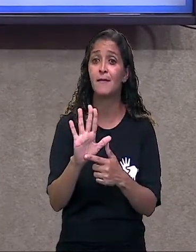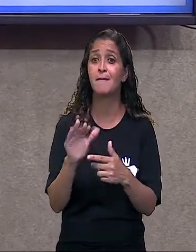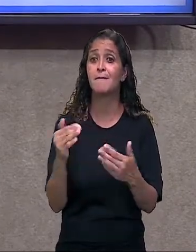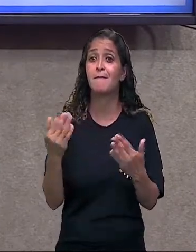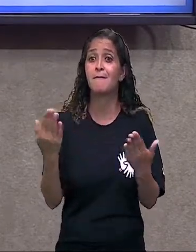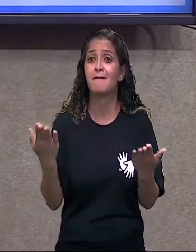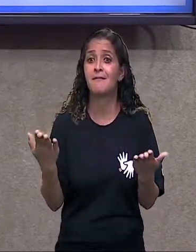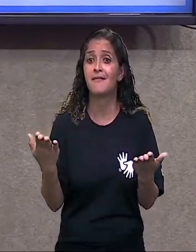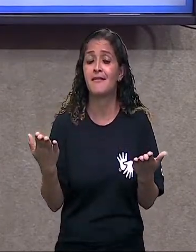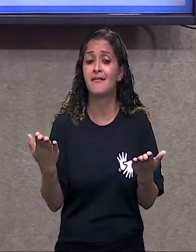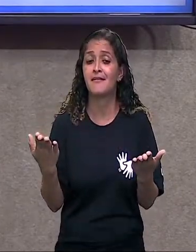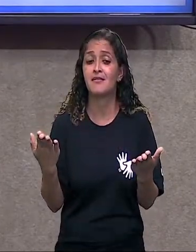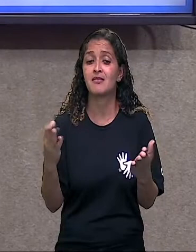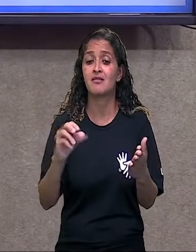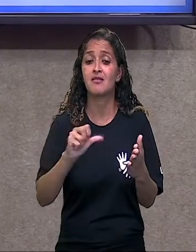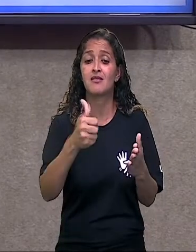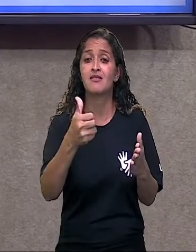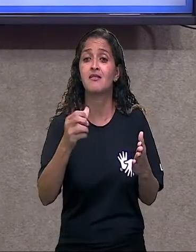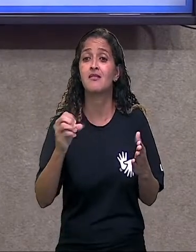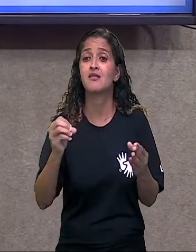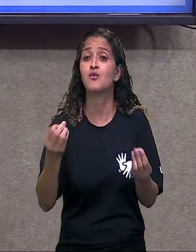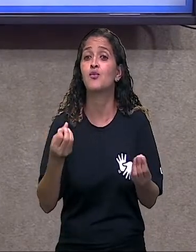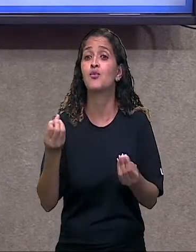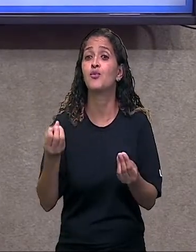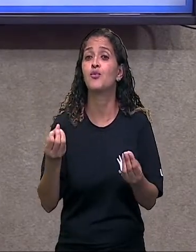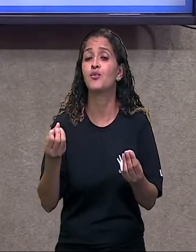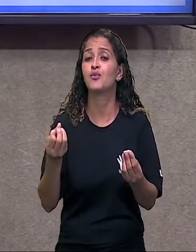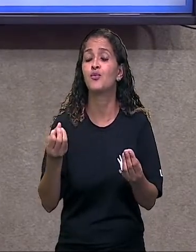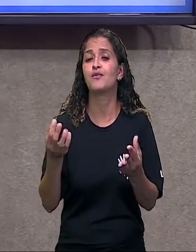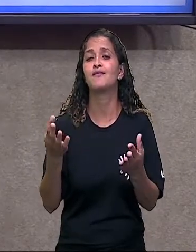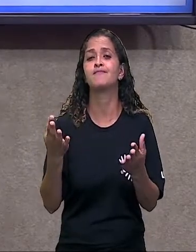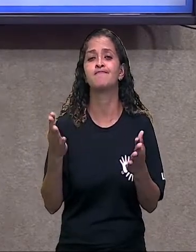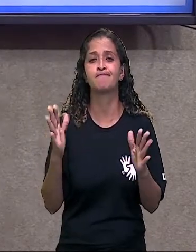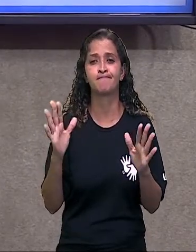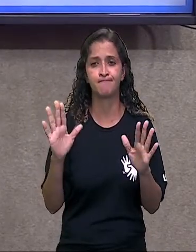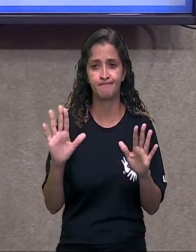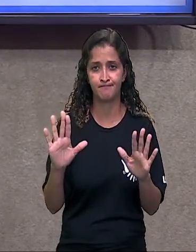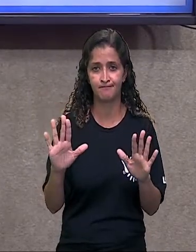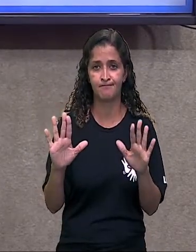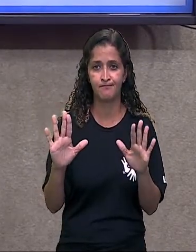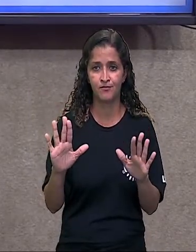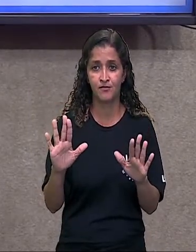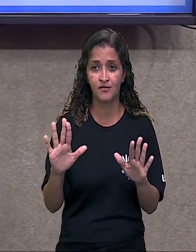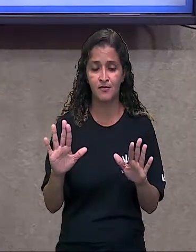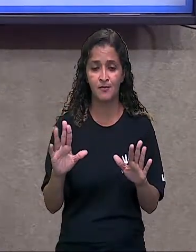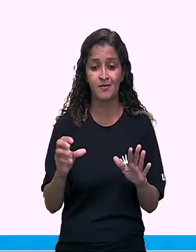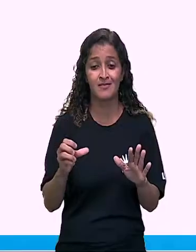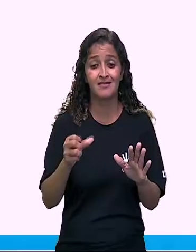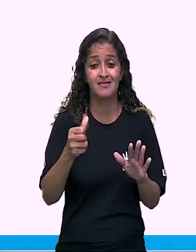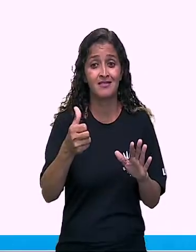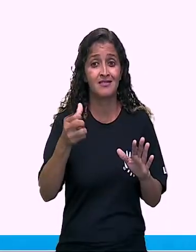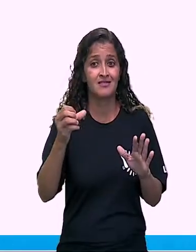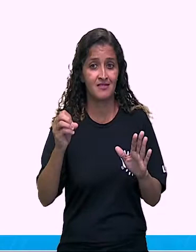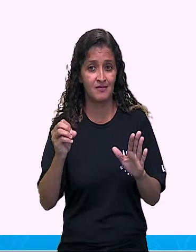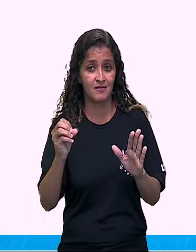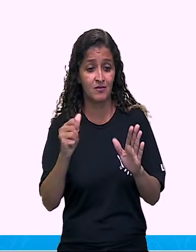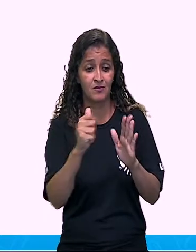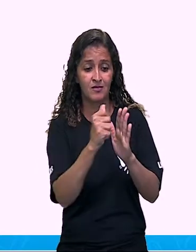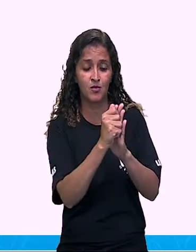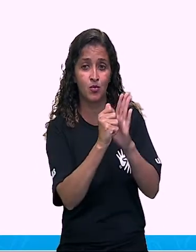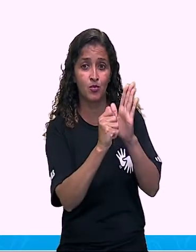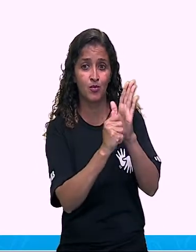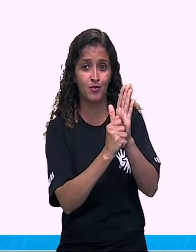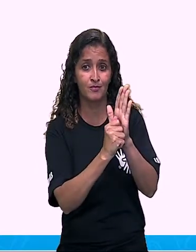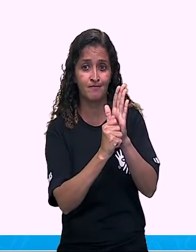no 10? Quando você chega no 10, você tem 2 algarismos.